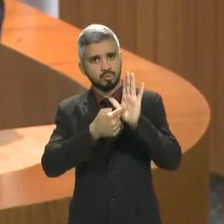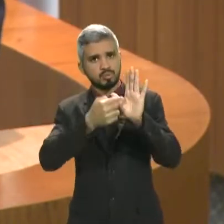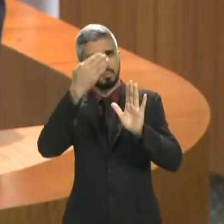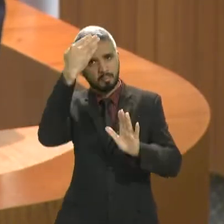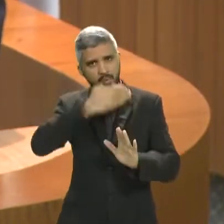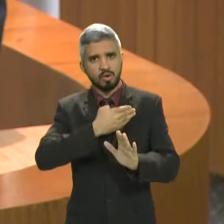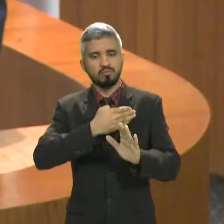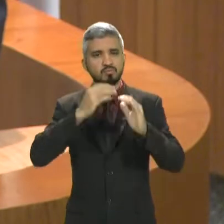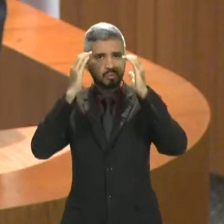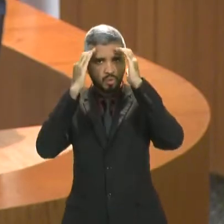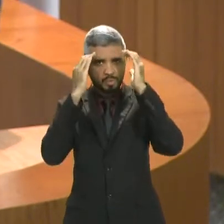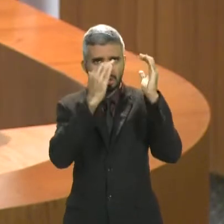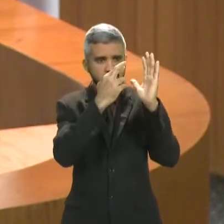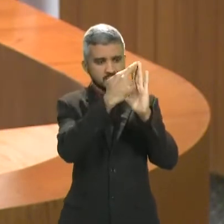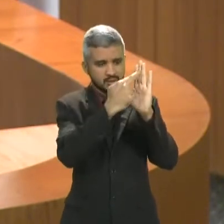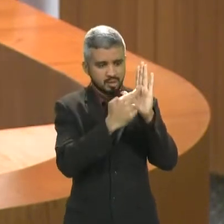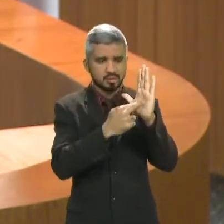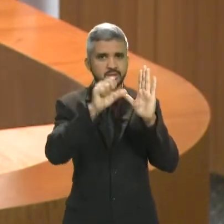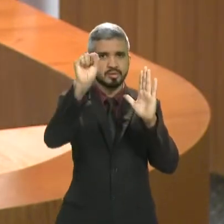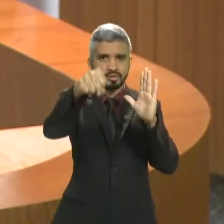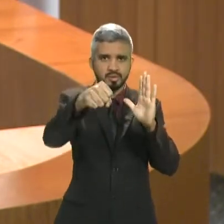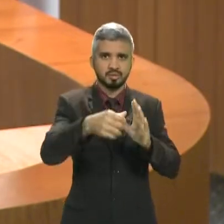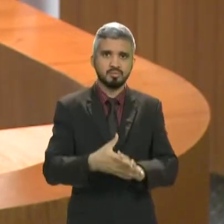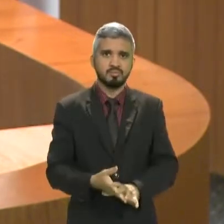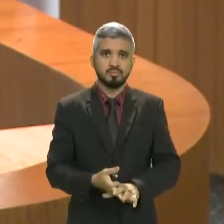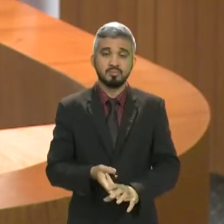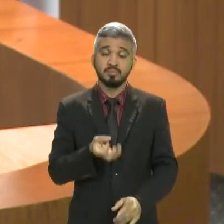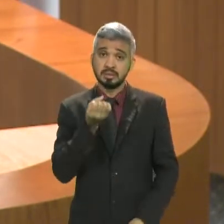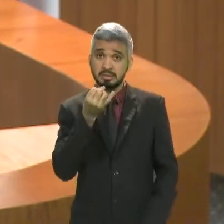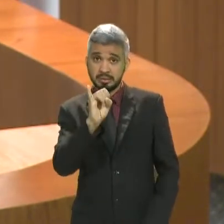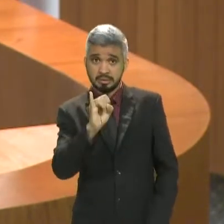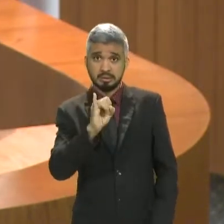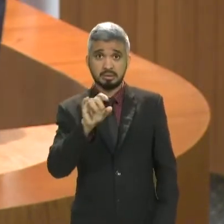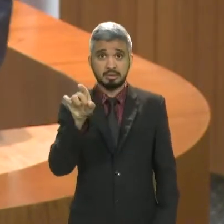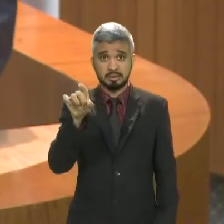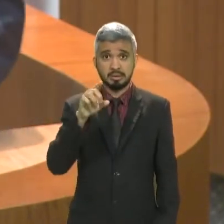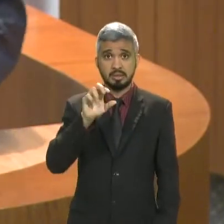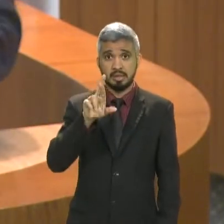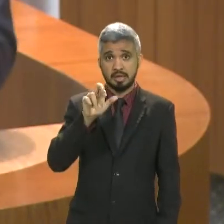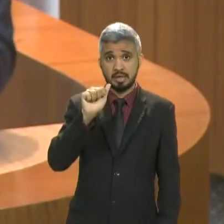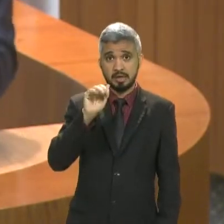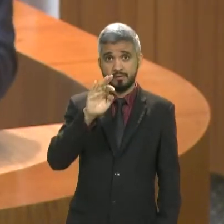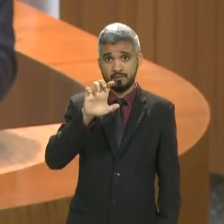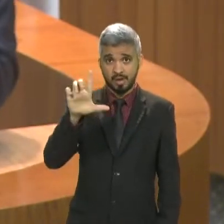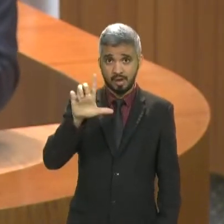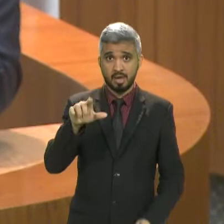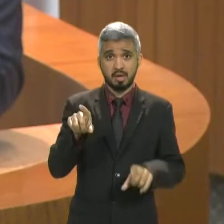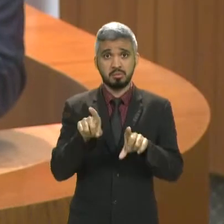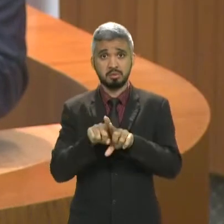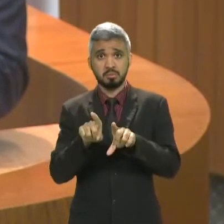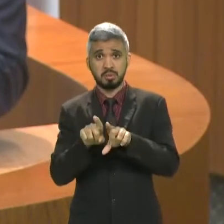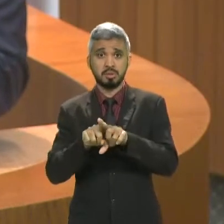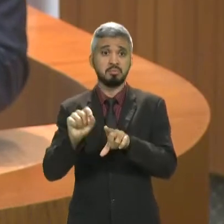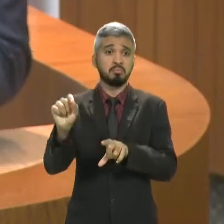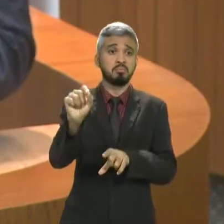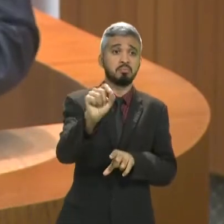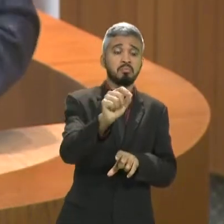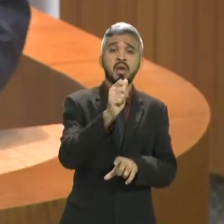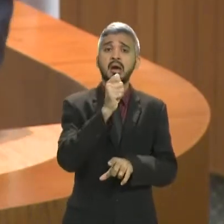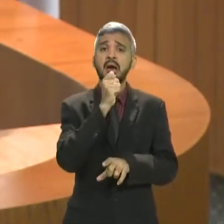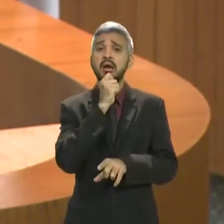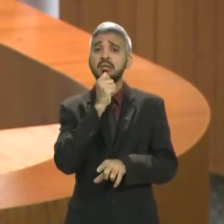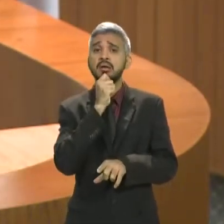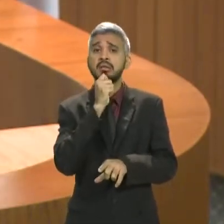Agora, se o deputado Rafael Leitor, os outros deputados, que até hoje não indicaram os